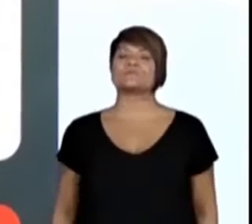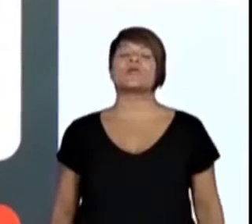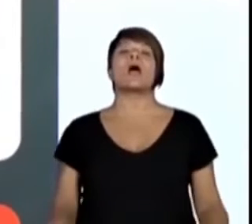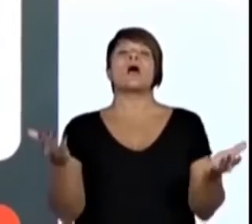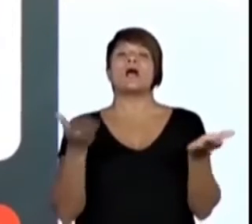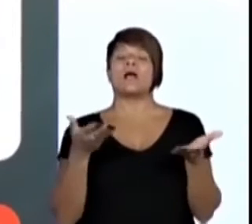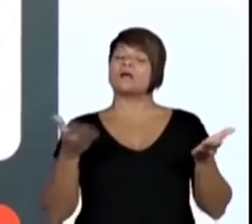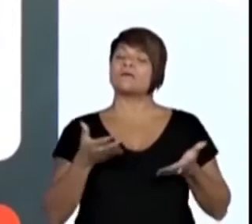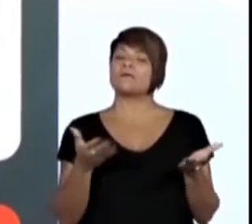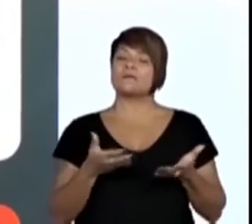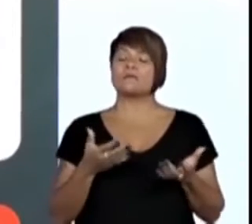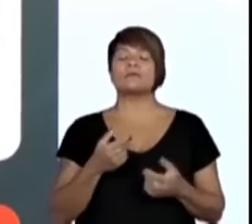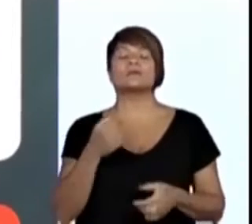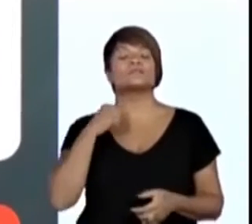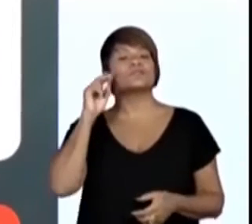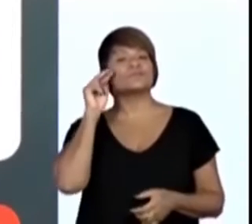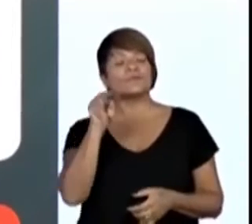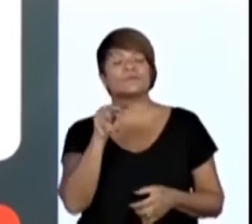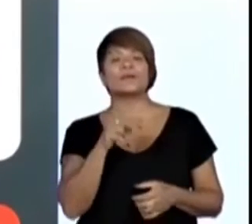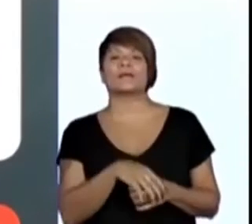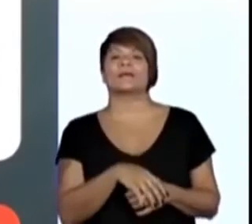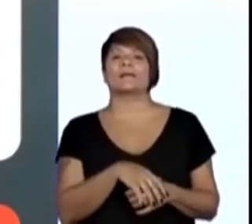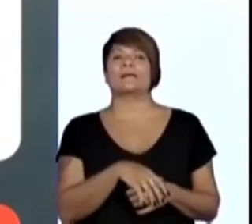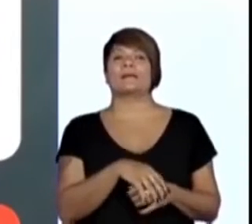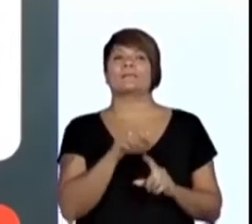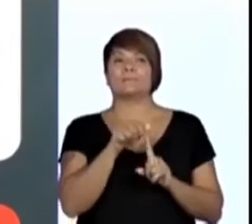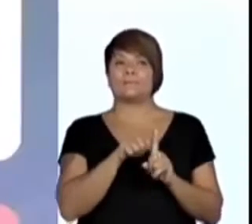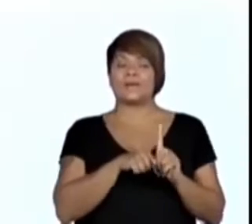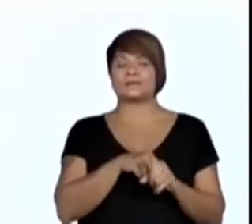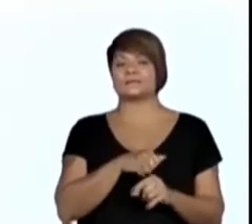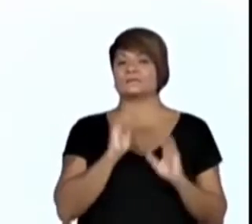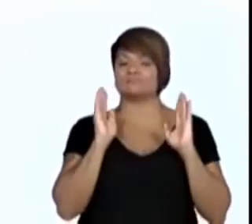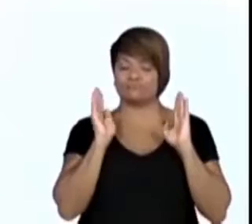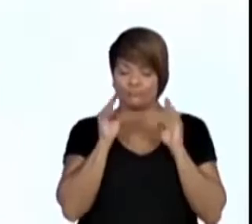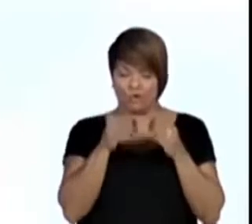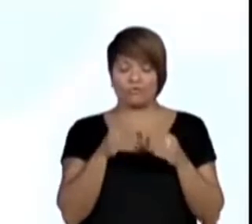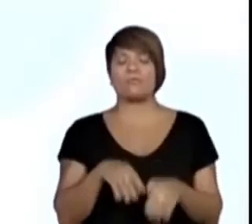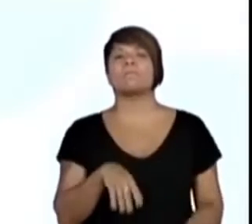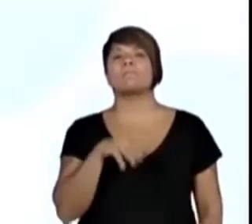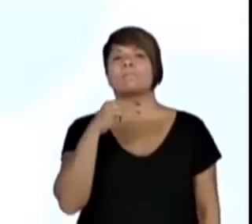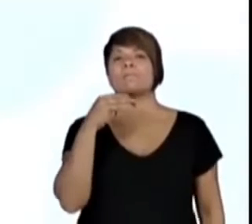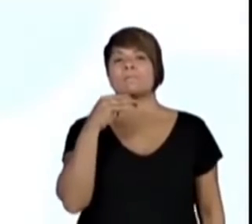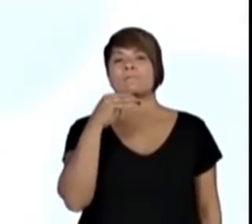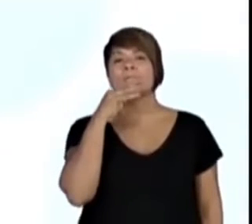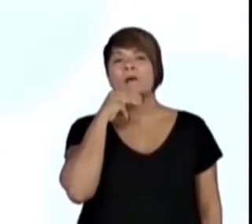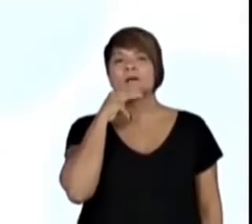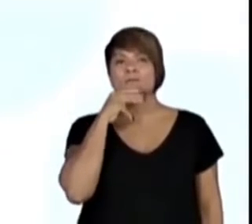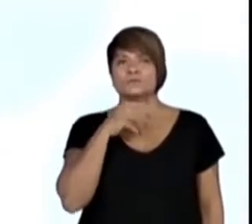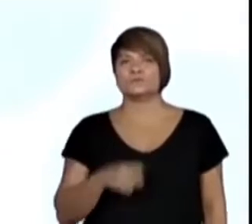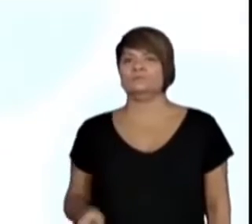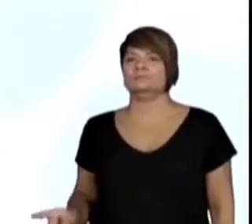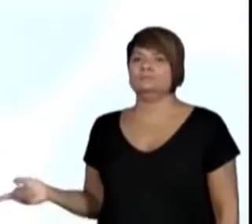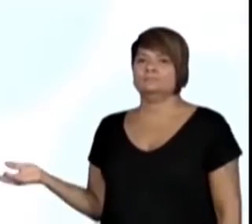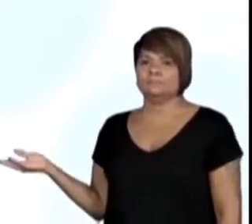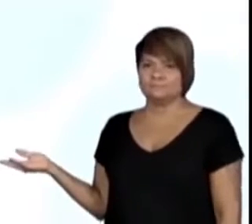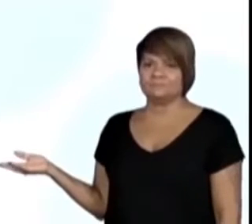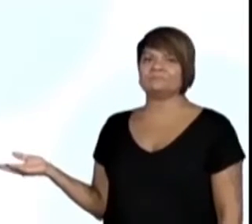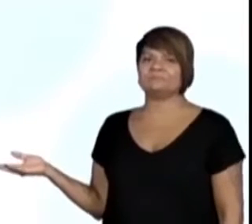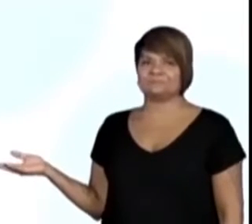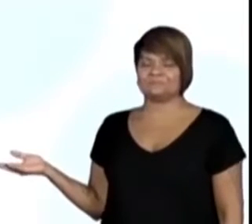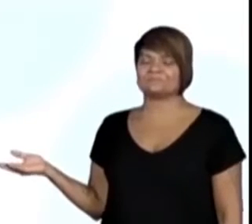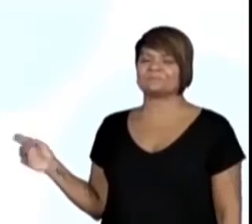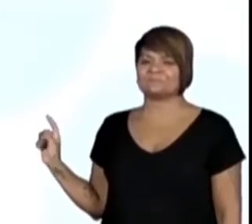olhar para o mês de março, tá bom? Olha lá. Esse aí é